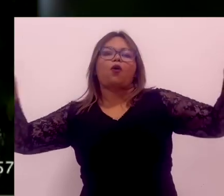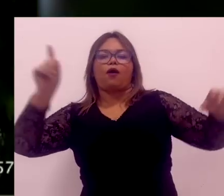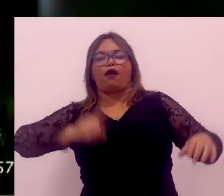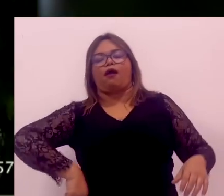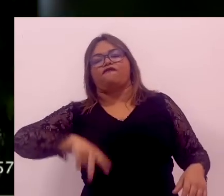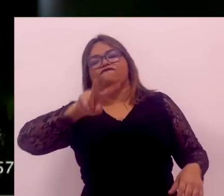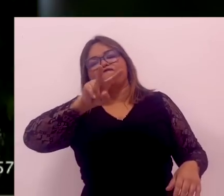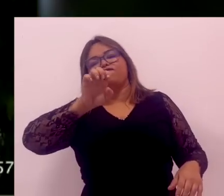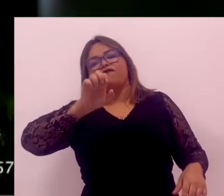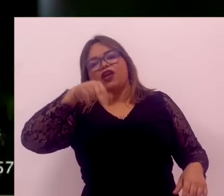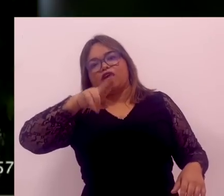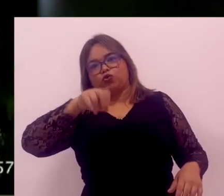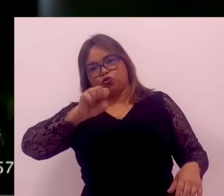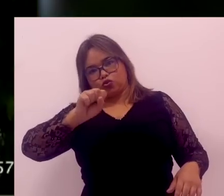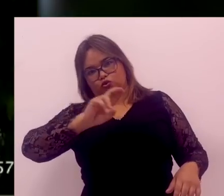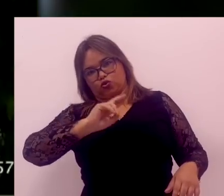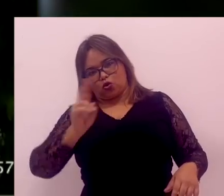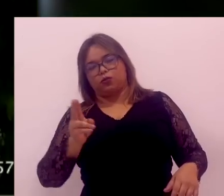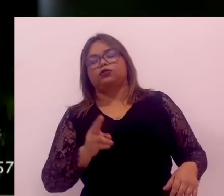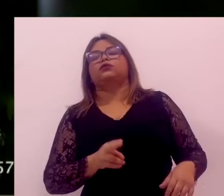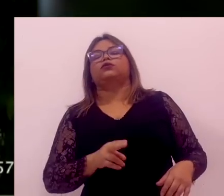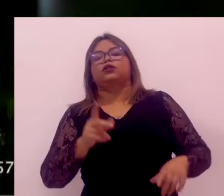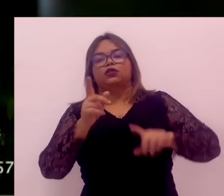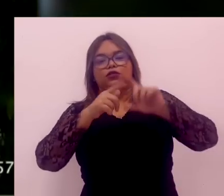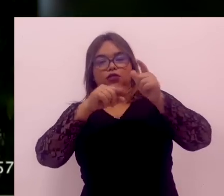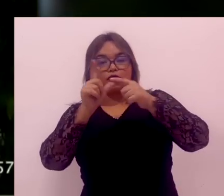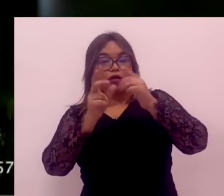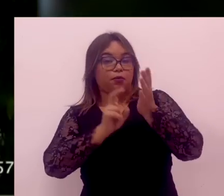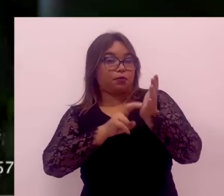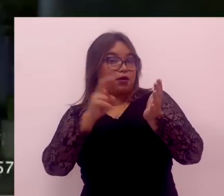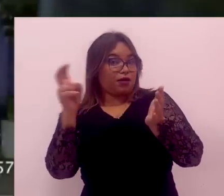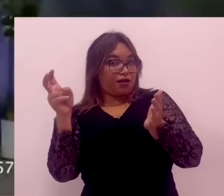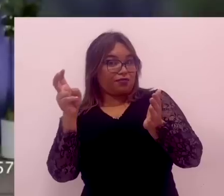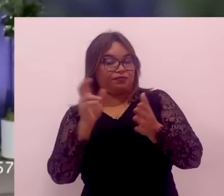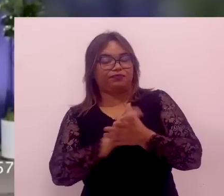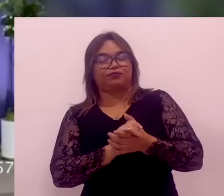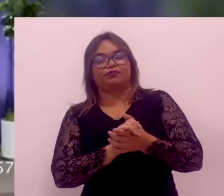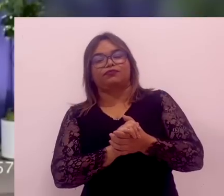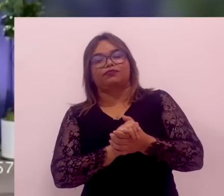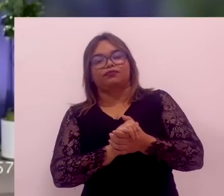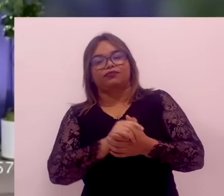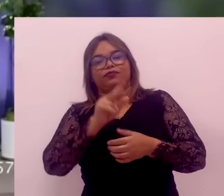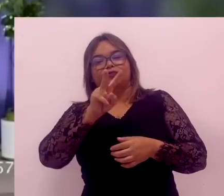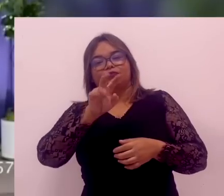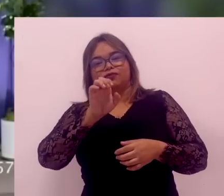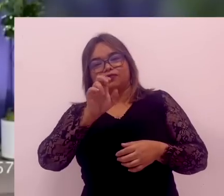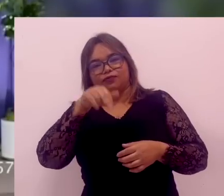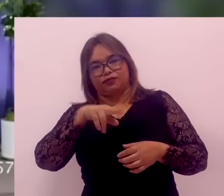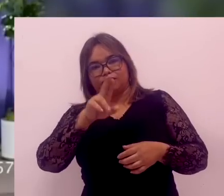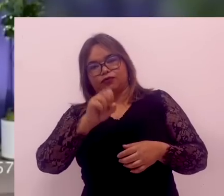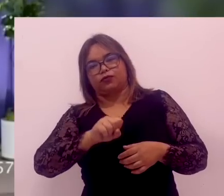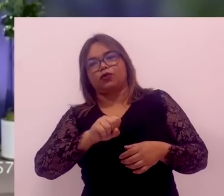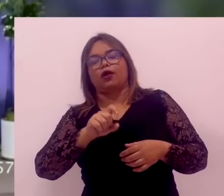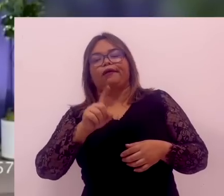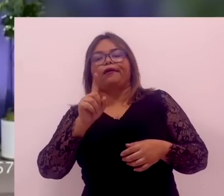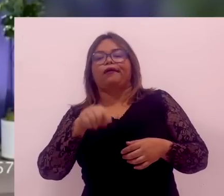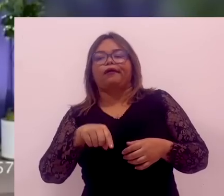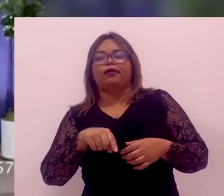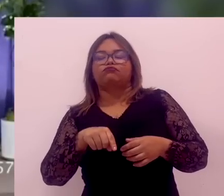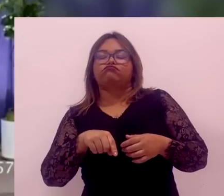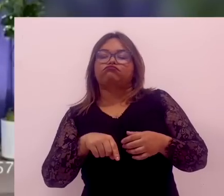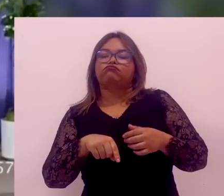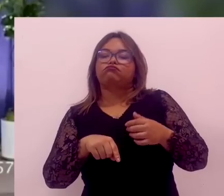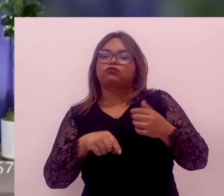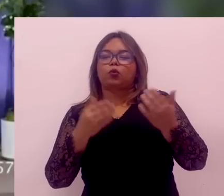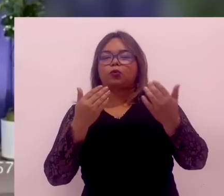da manhã é a forma masculina. E Vênus é a forma feminina. Então você tem o lado masculino e o lado